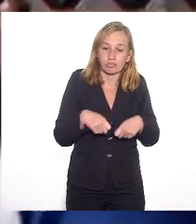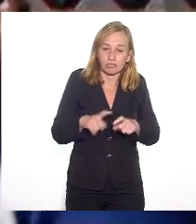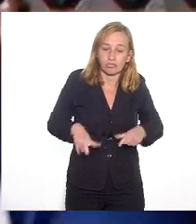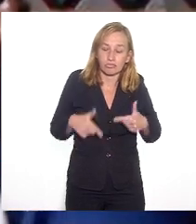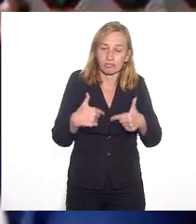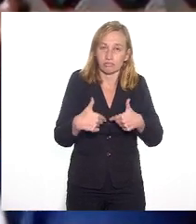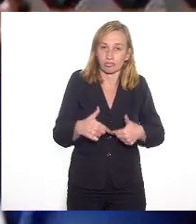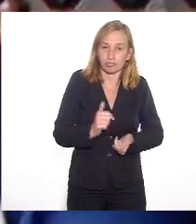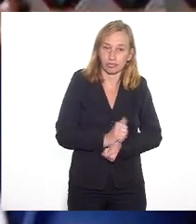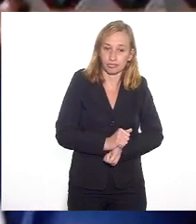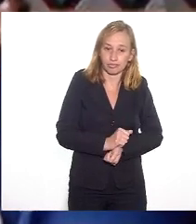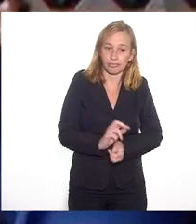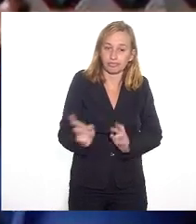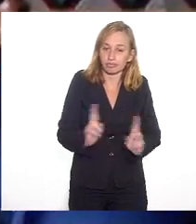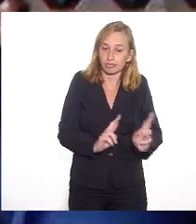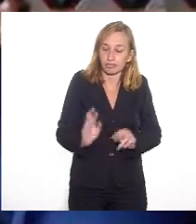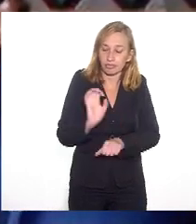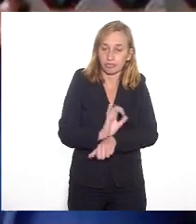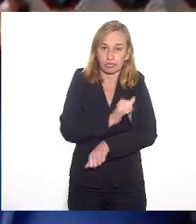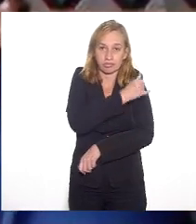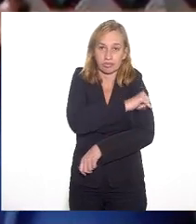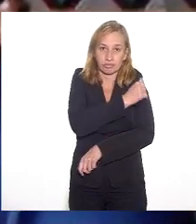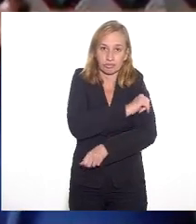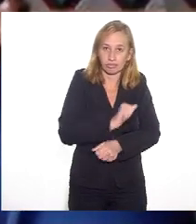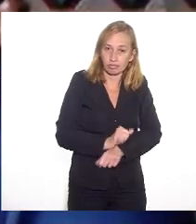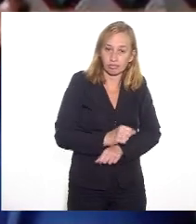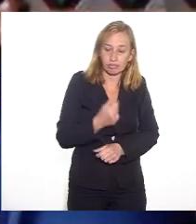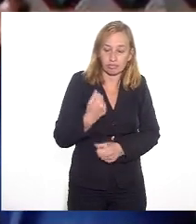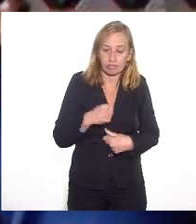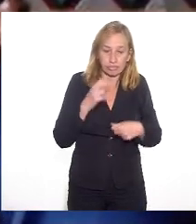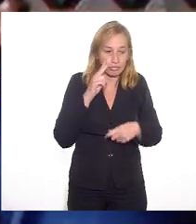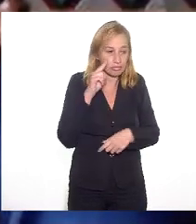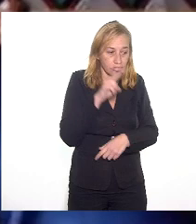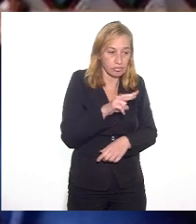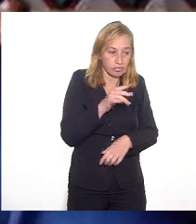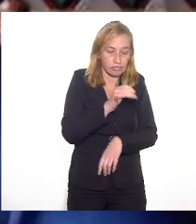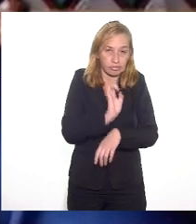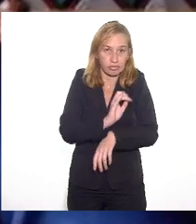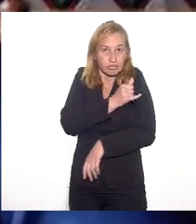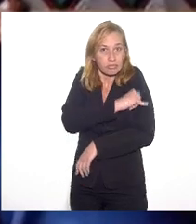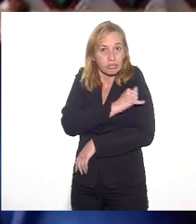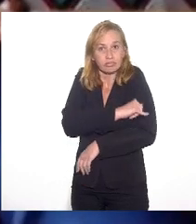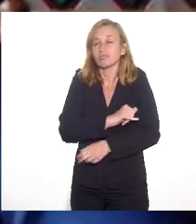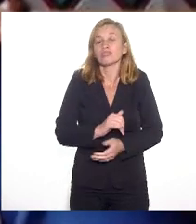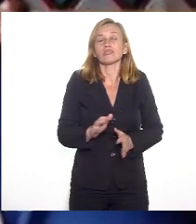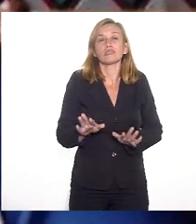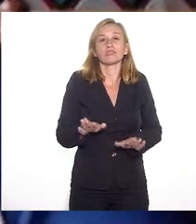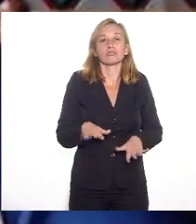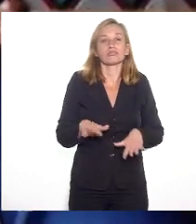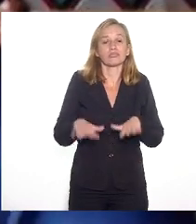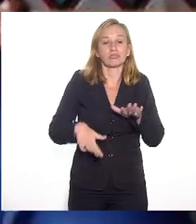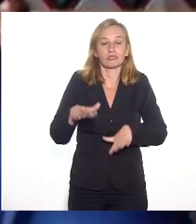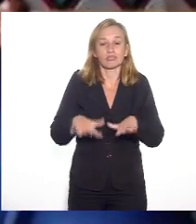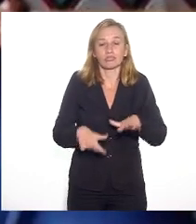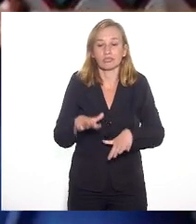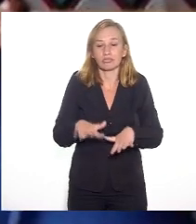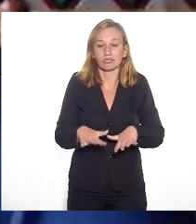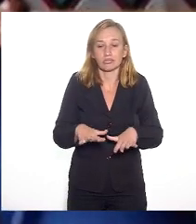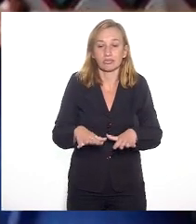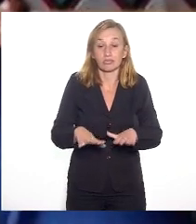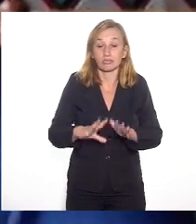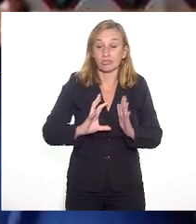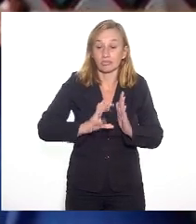repactuação em relação ao Estado do Rio de Janeiro. É preciso que a gente olhe para o Estado do Rio de Janeiro, independente das nossas